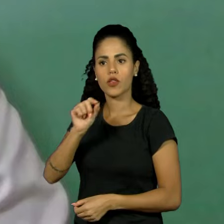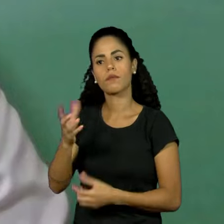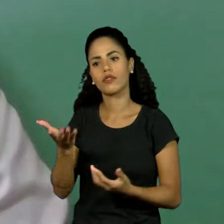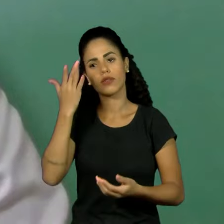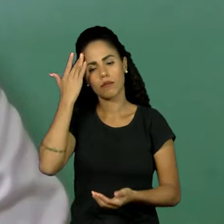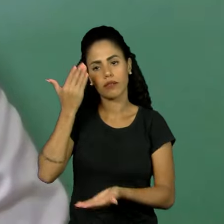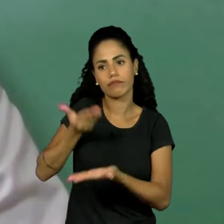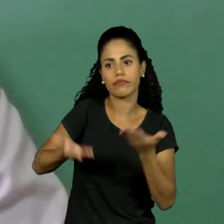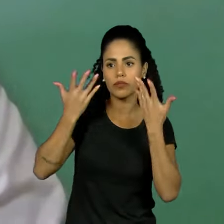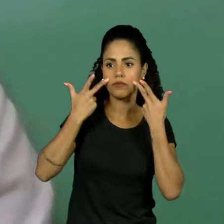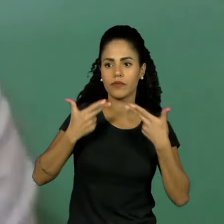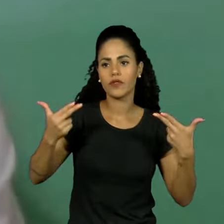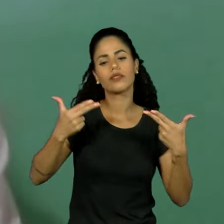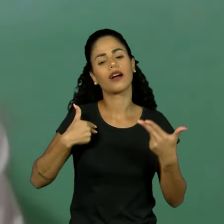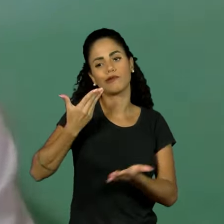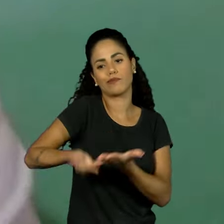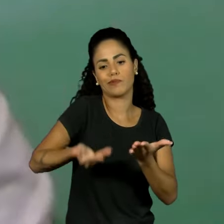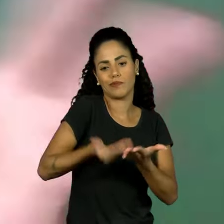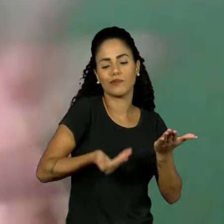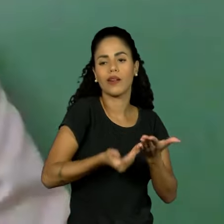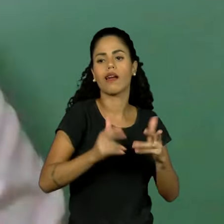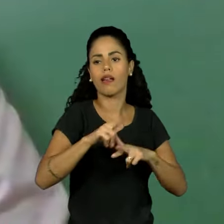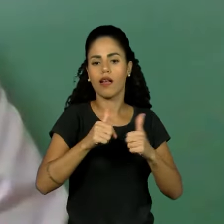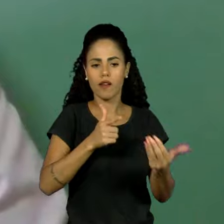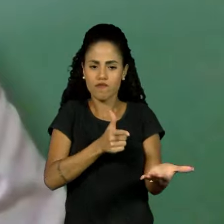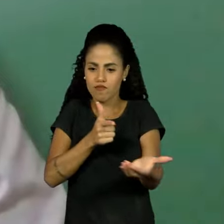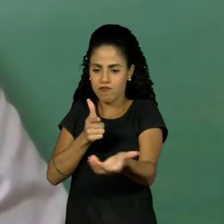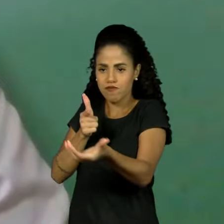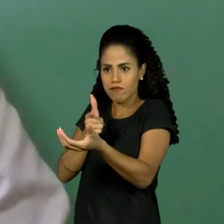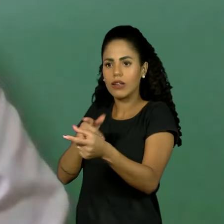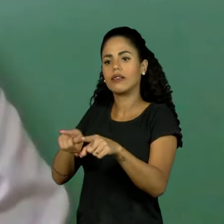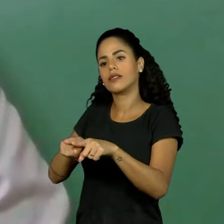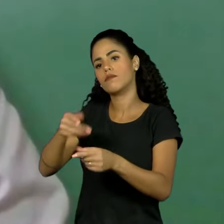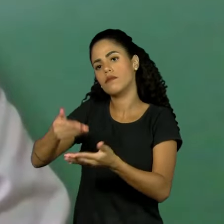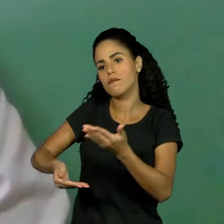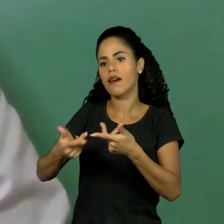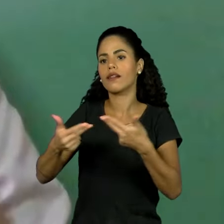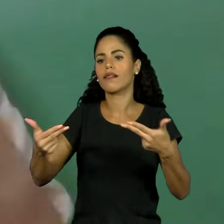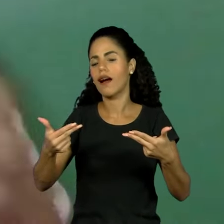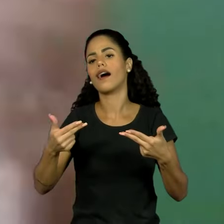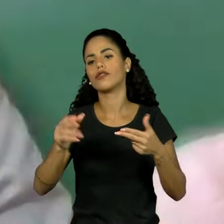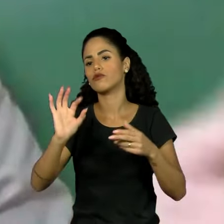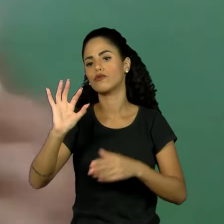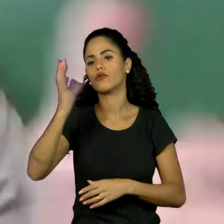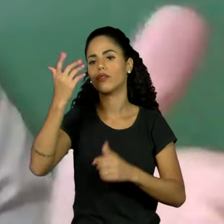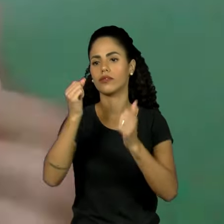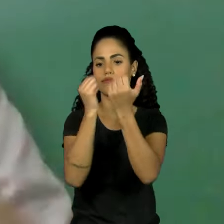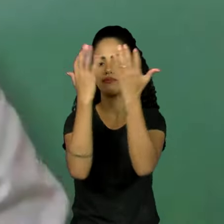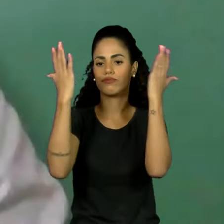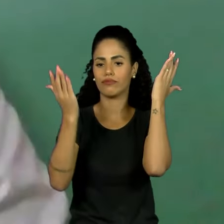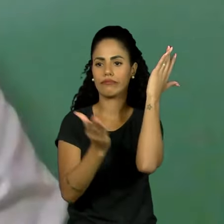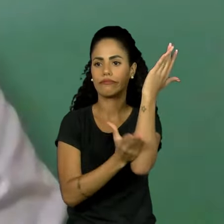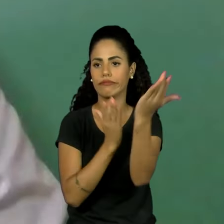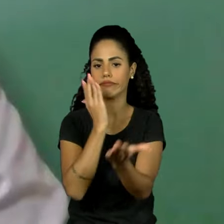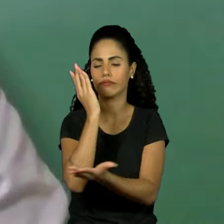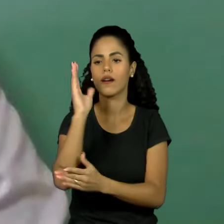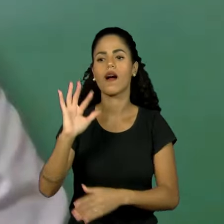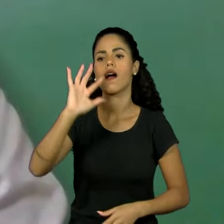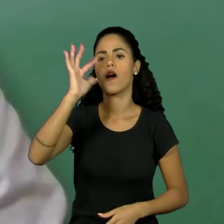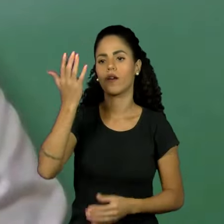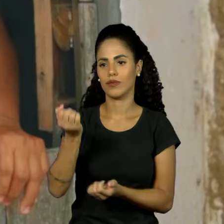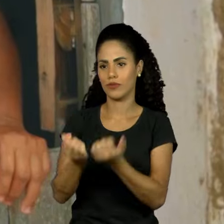perda de biodiversidade, tanto pela caça como pela perda de habitat, né, por conta do desmatamento e os